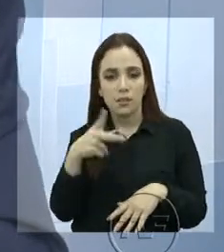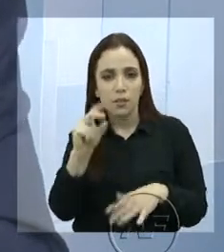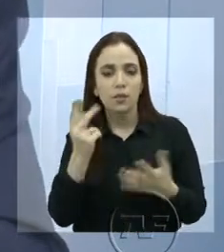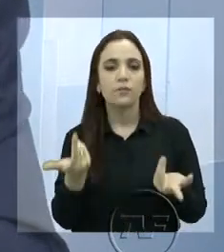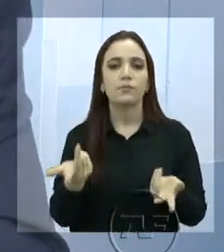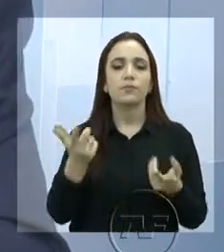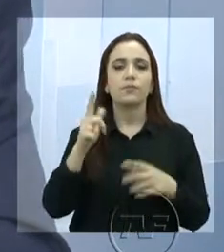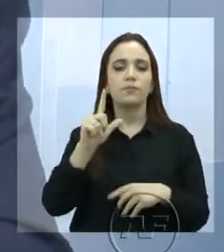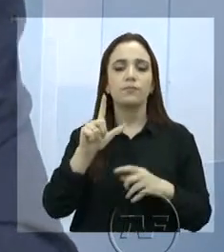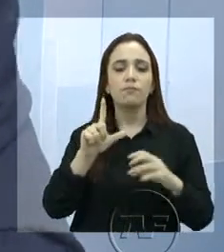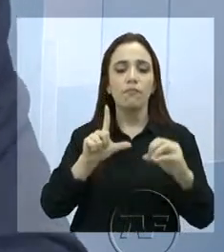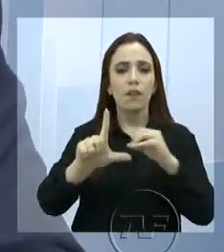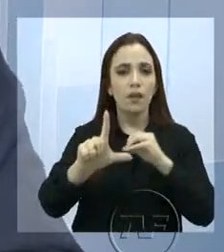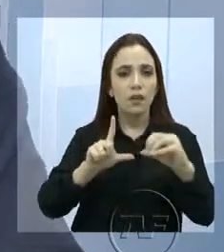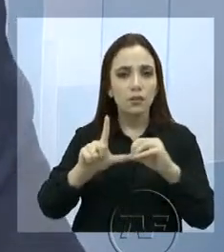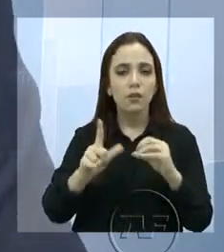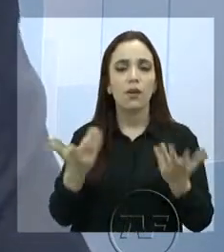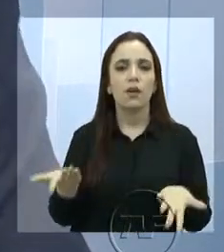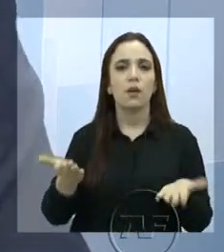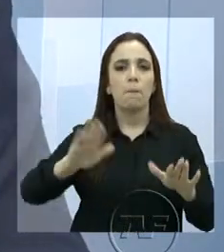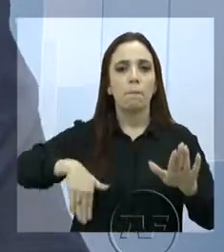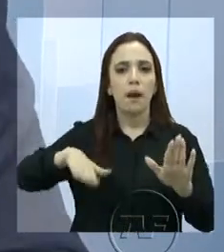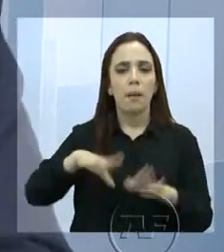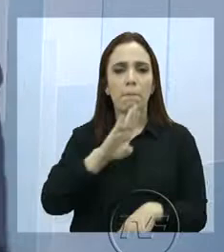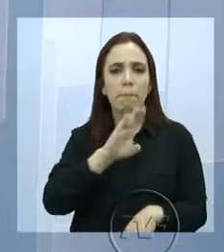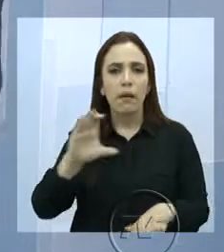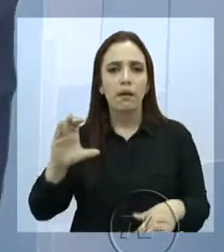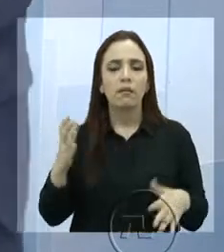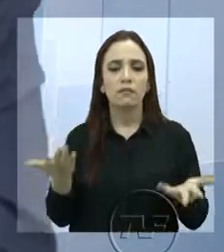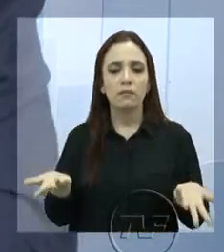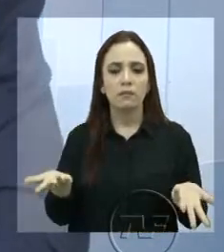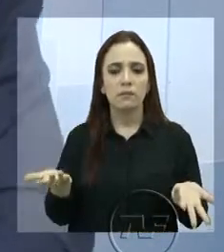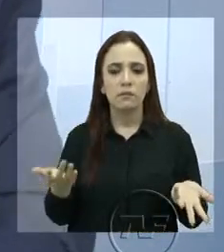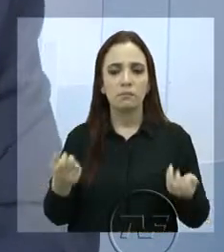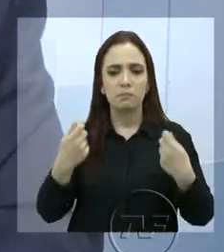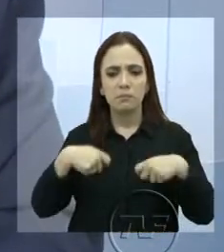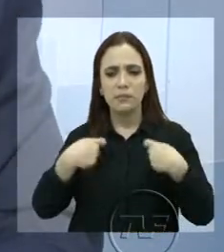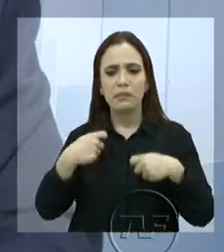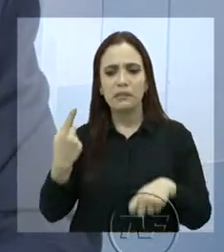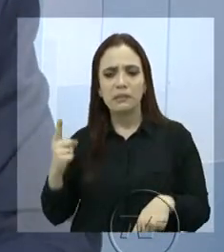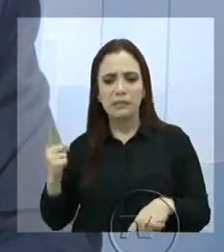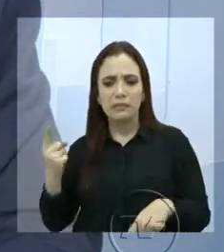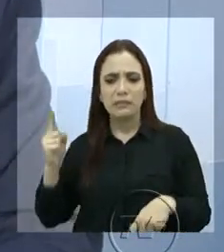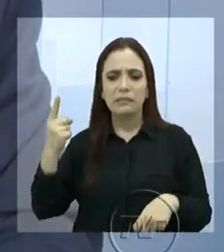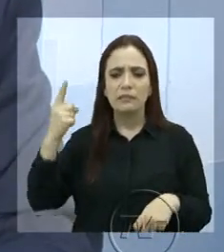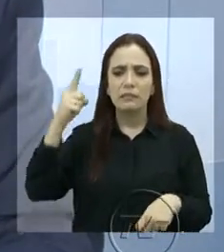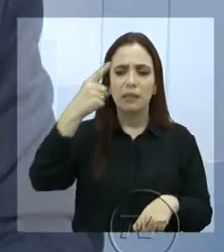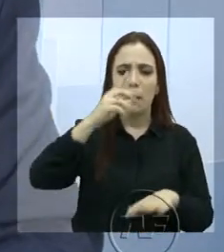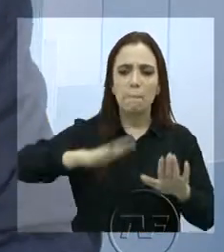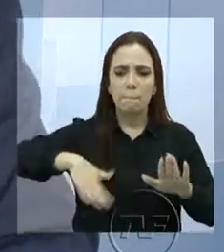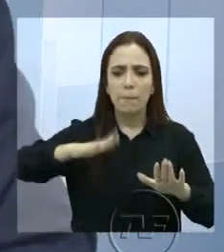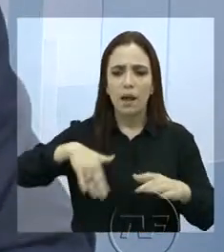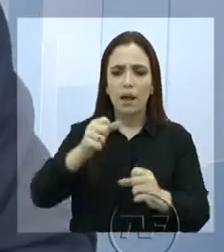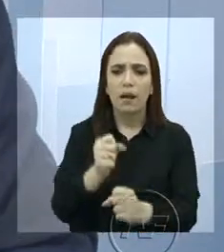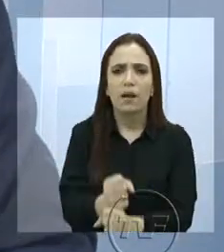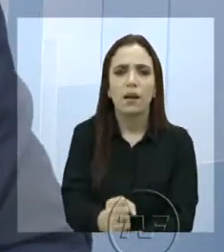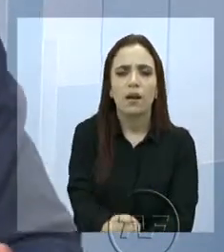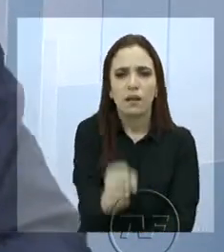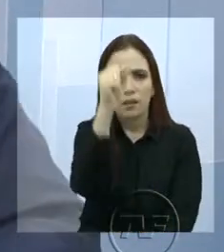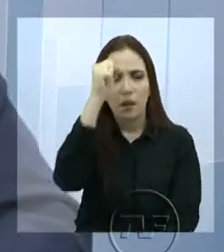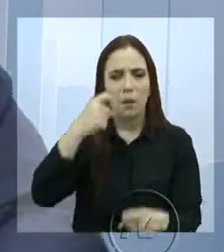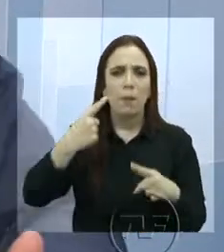né? na Barra do Ceará. Então eu vou ter que ir até a Praia de Iracema, porque